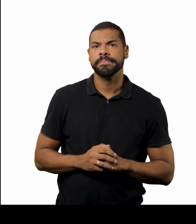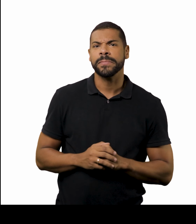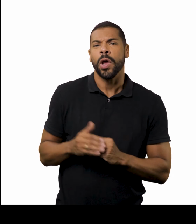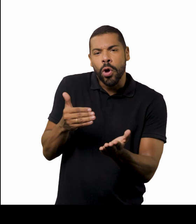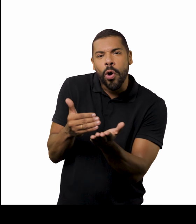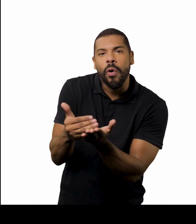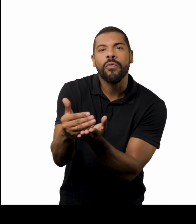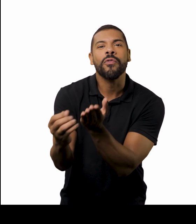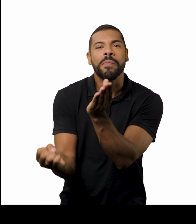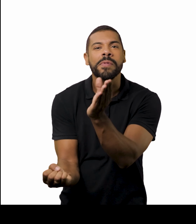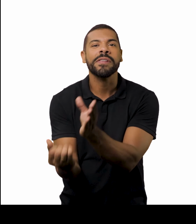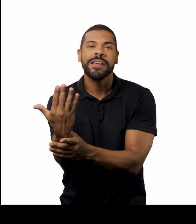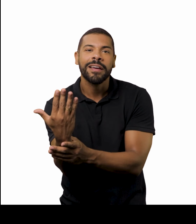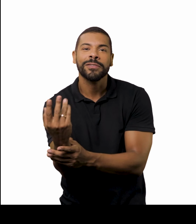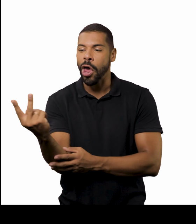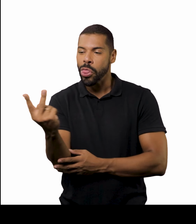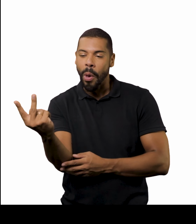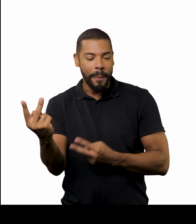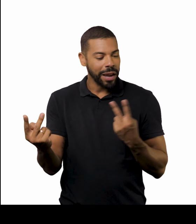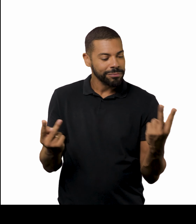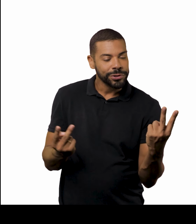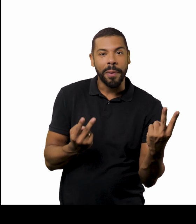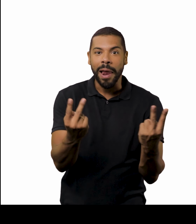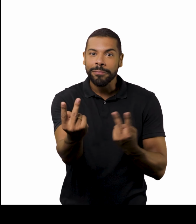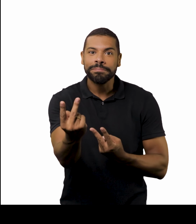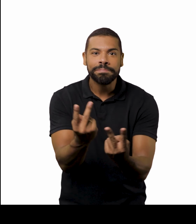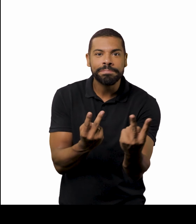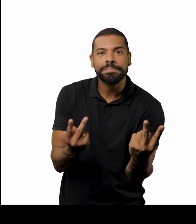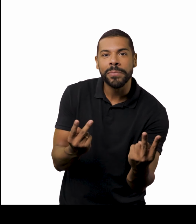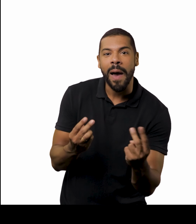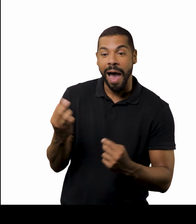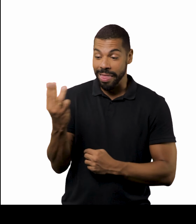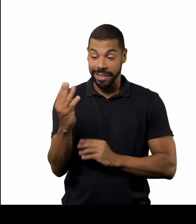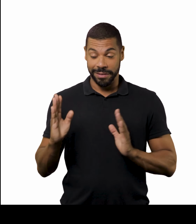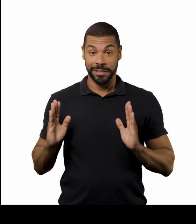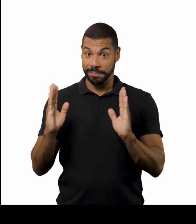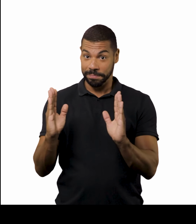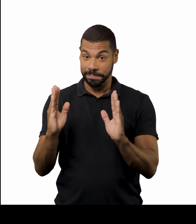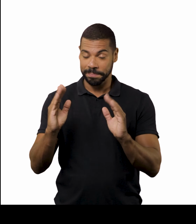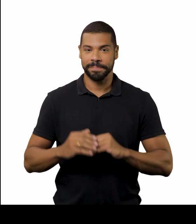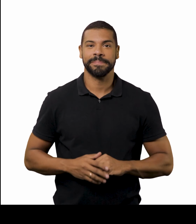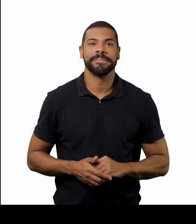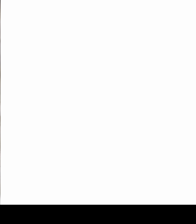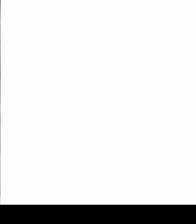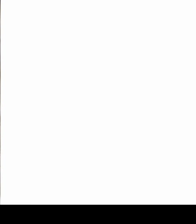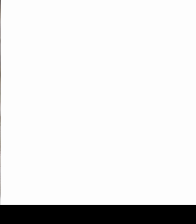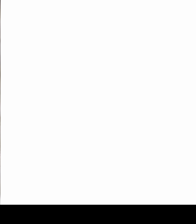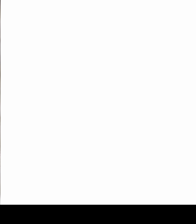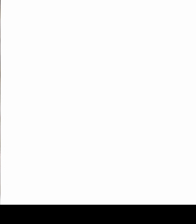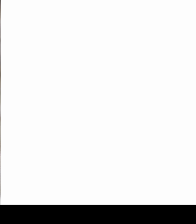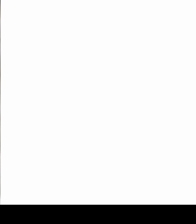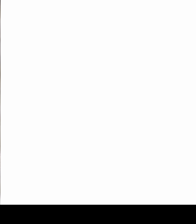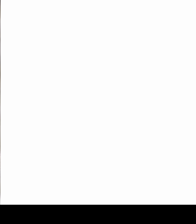foi um pouco assim que a gente foi criando ali as duplas que deram origem à nossa terceira temporada.